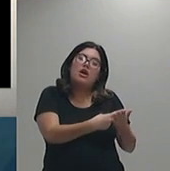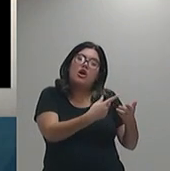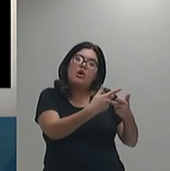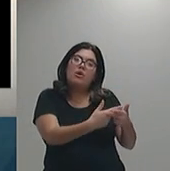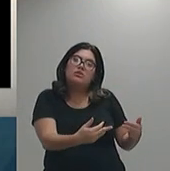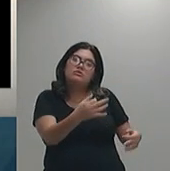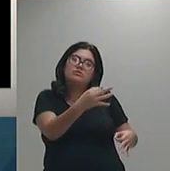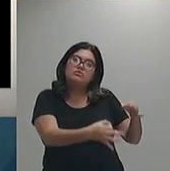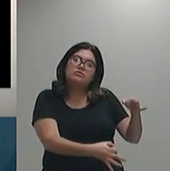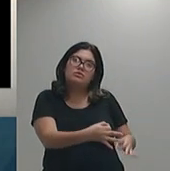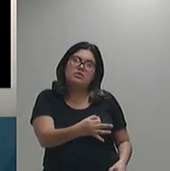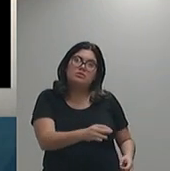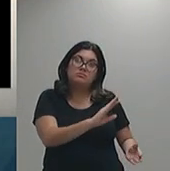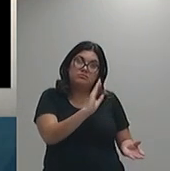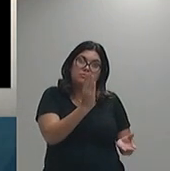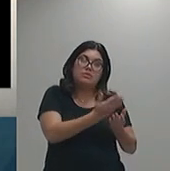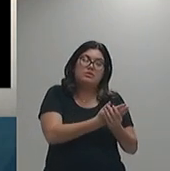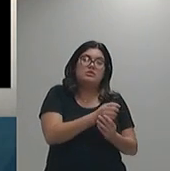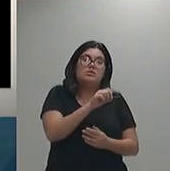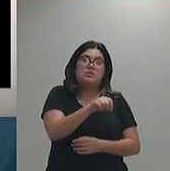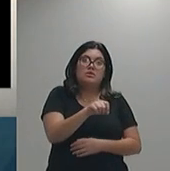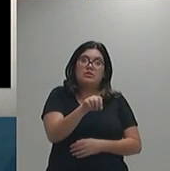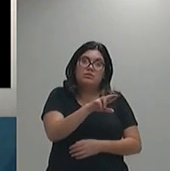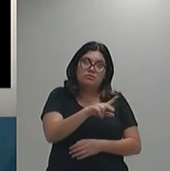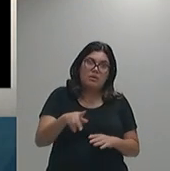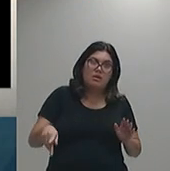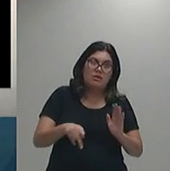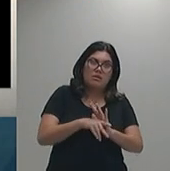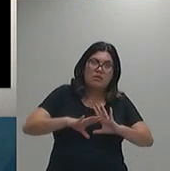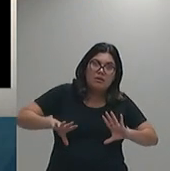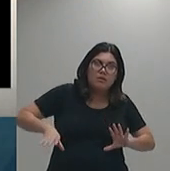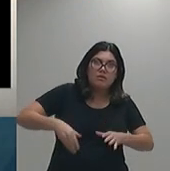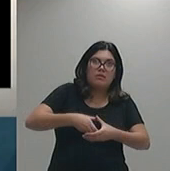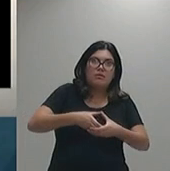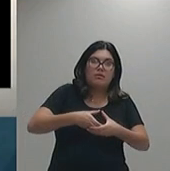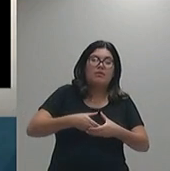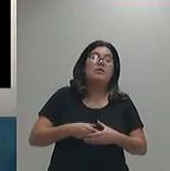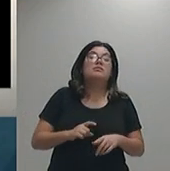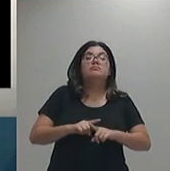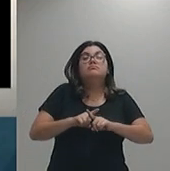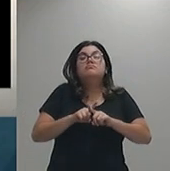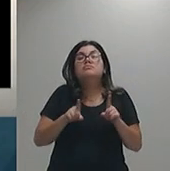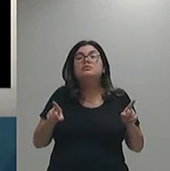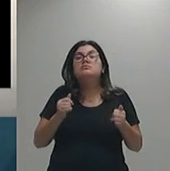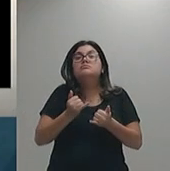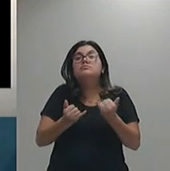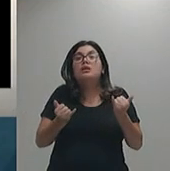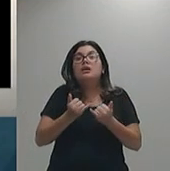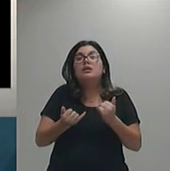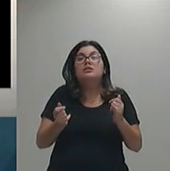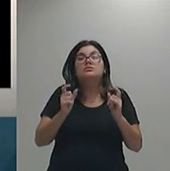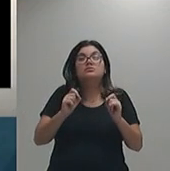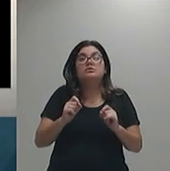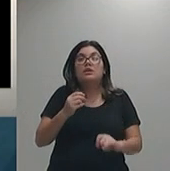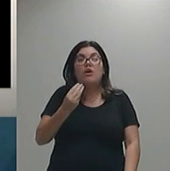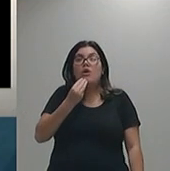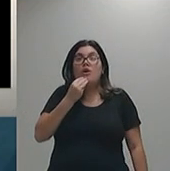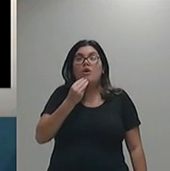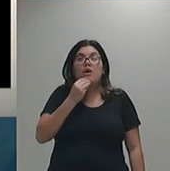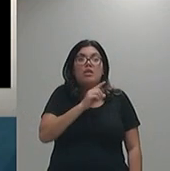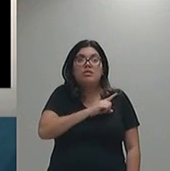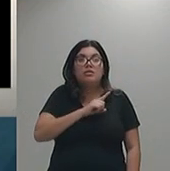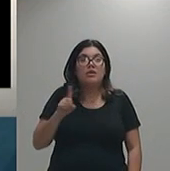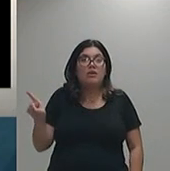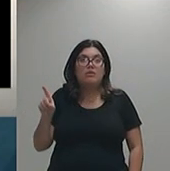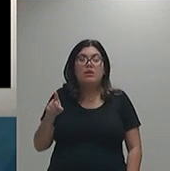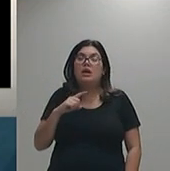processo na qual ela não é parte mas parece mais do que evidente que não ninguém pode ser submetido